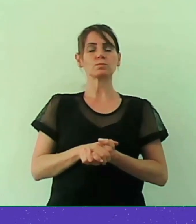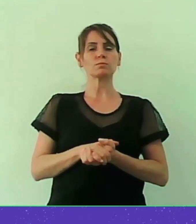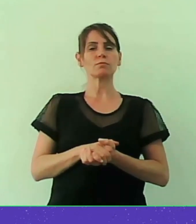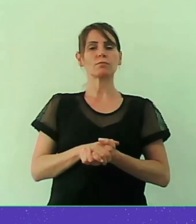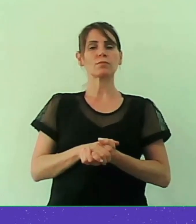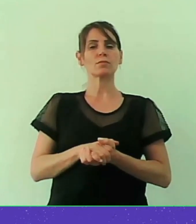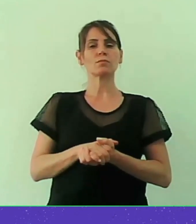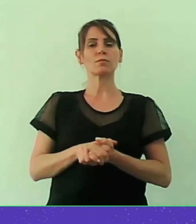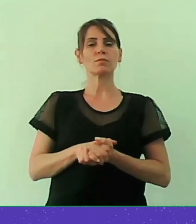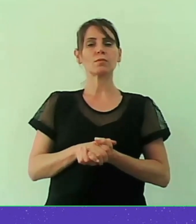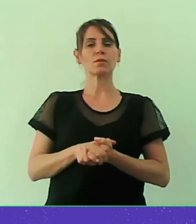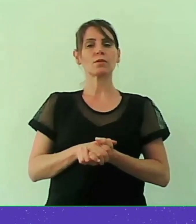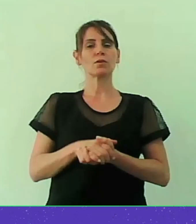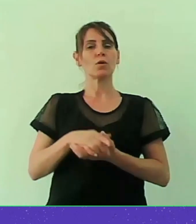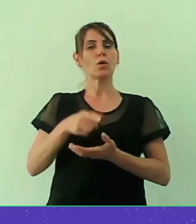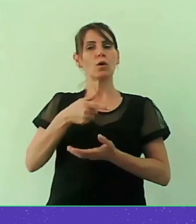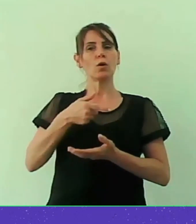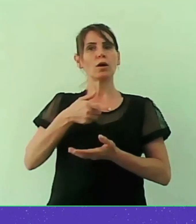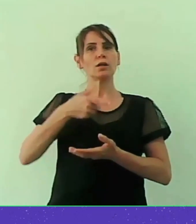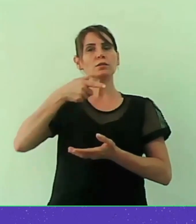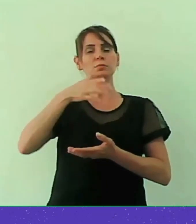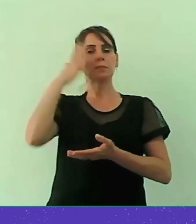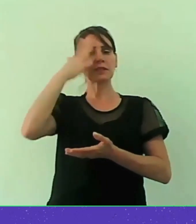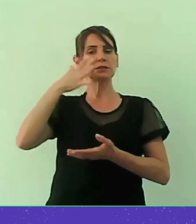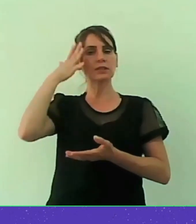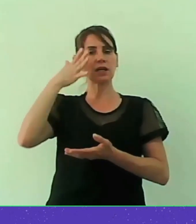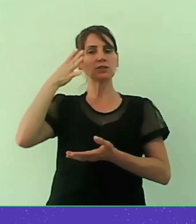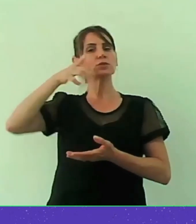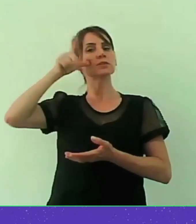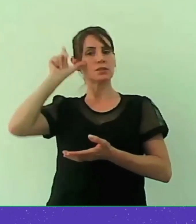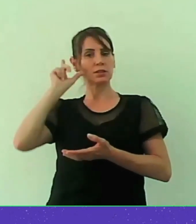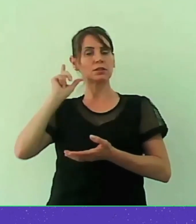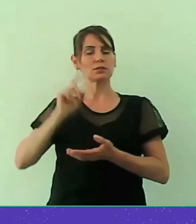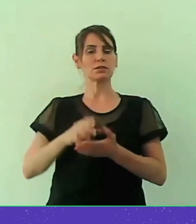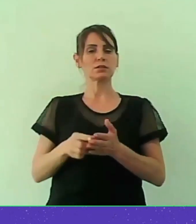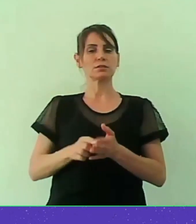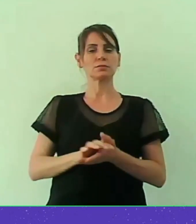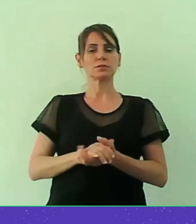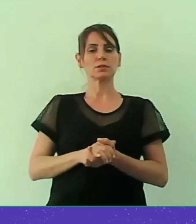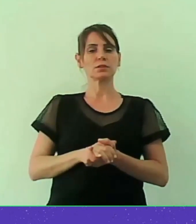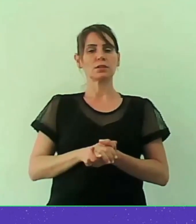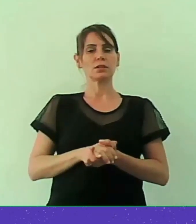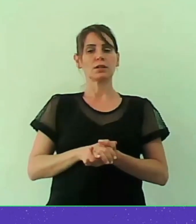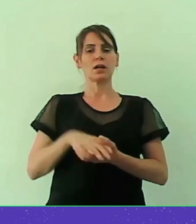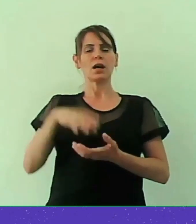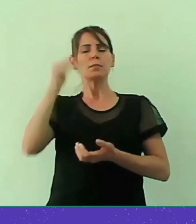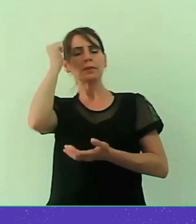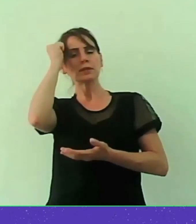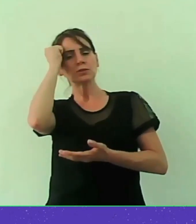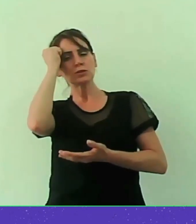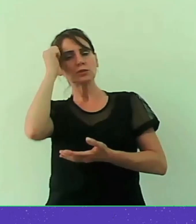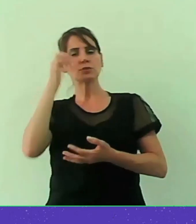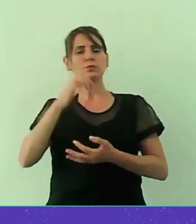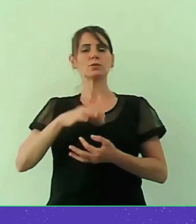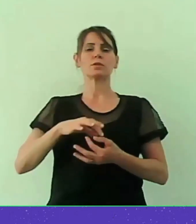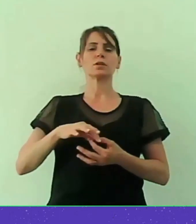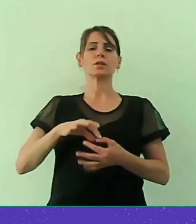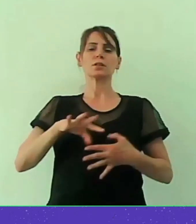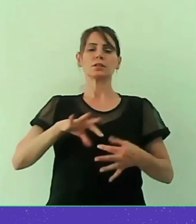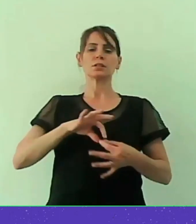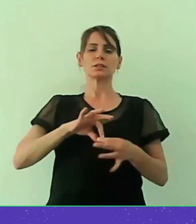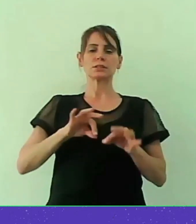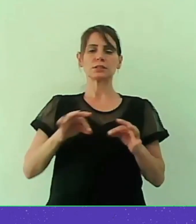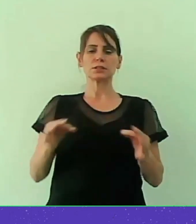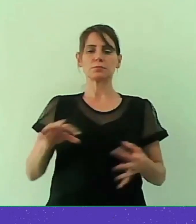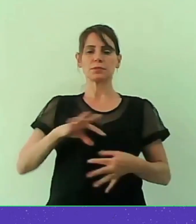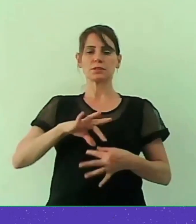antecederam falaram muito sobre isso. Ao humilde e arrependido de espírito, que dedica